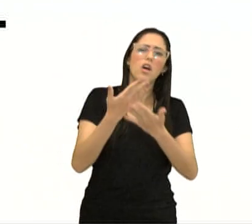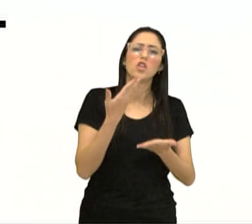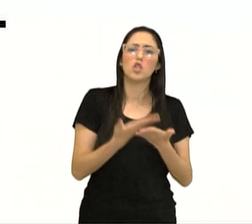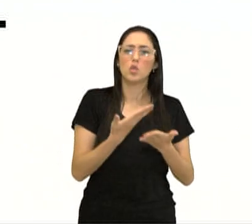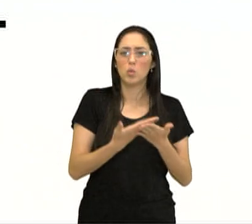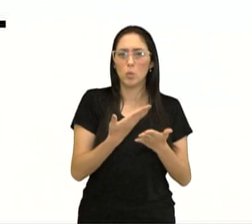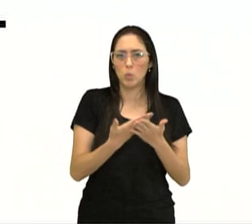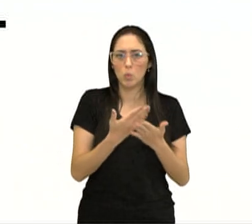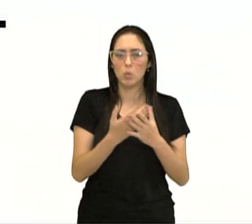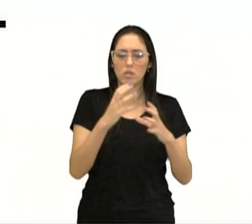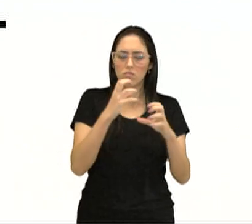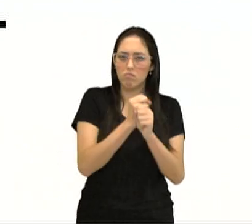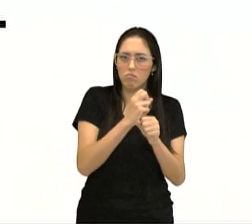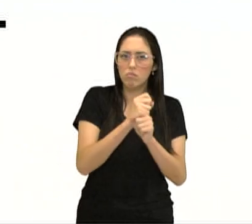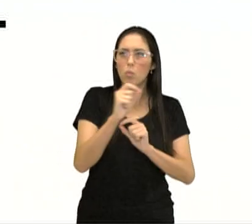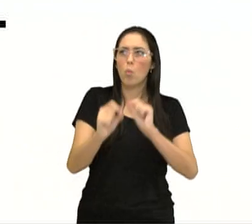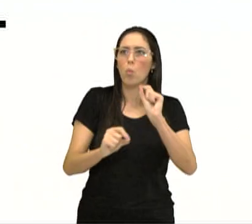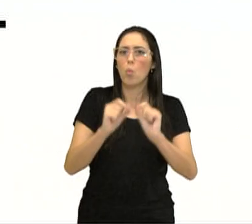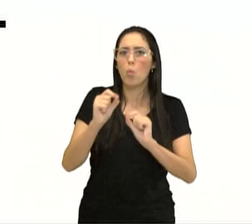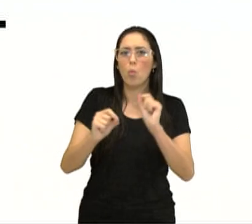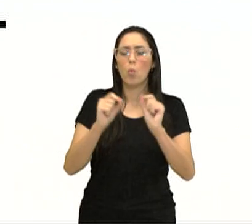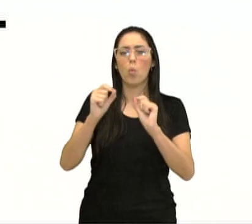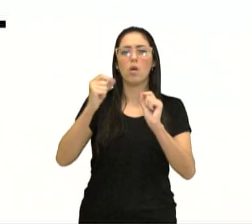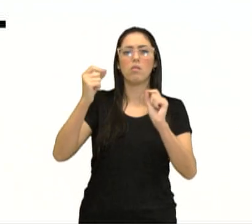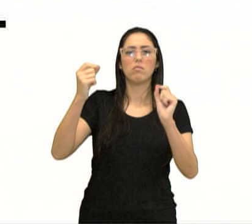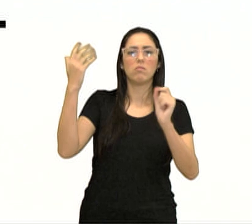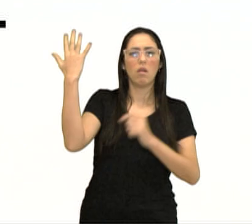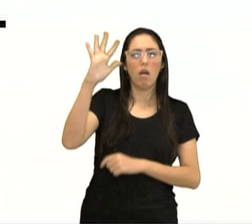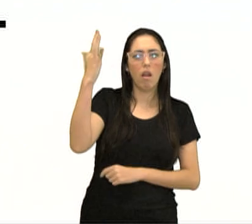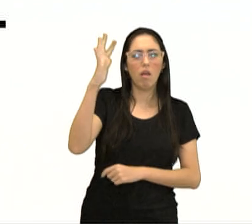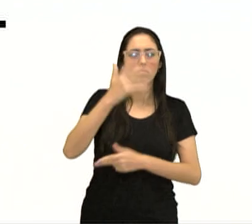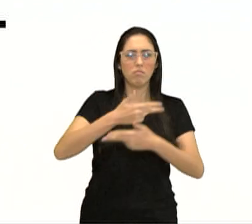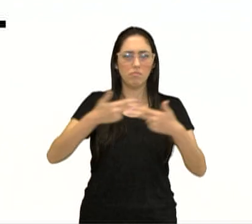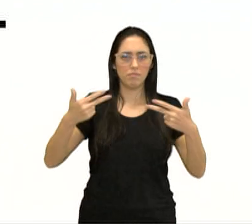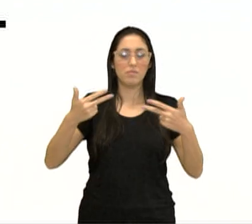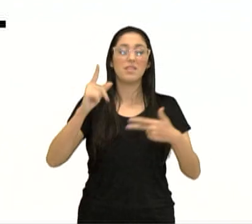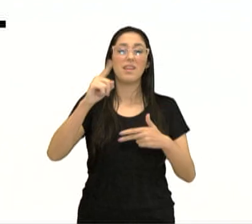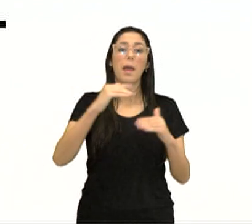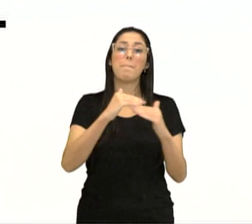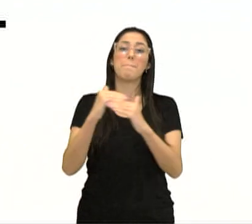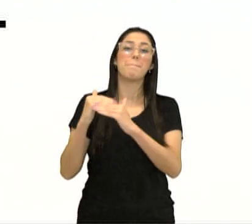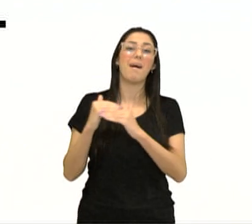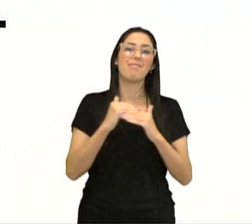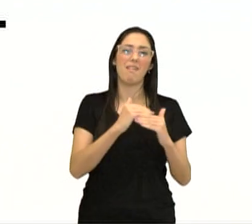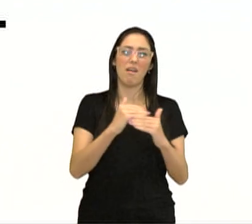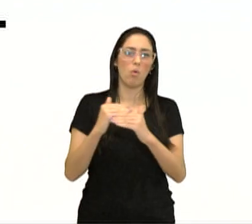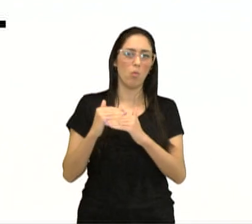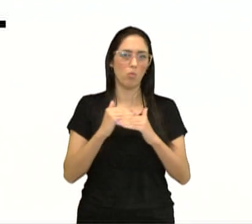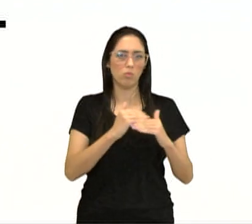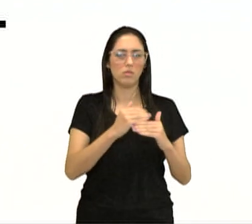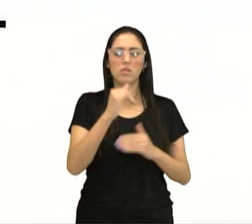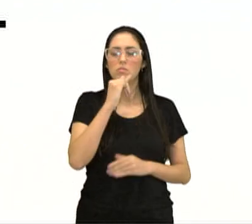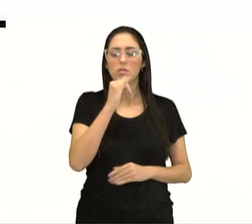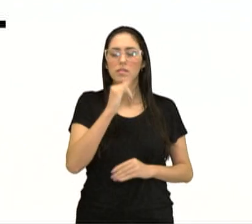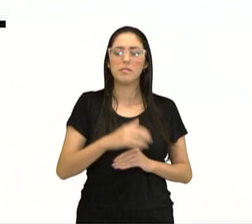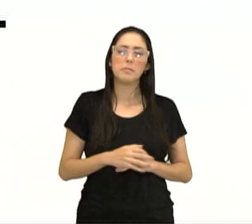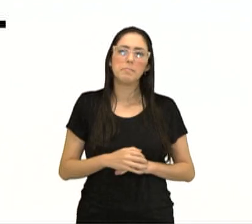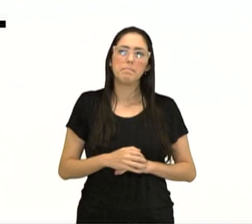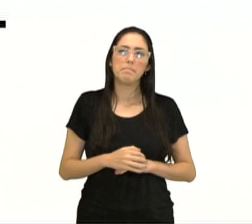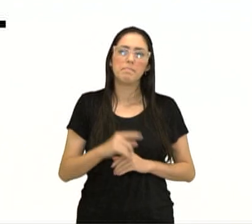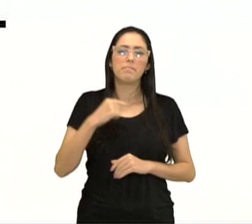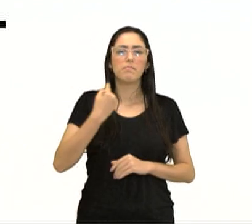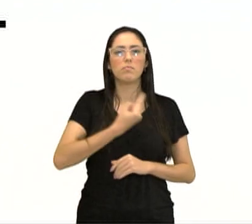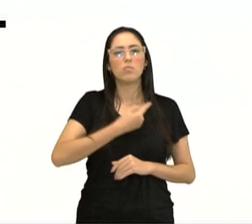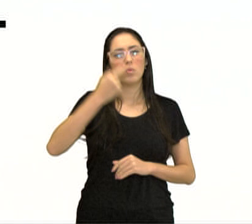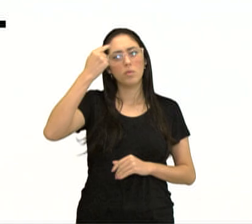falando no clima, observa-se um padrão meteorológico. É como se a gente pensar na região